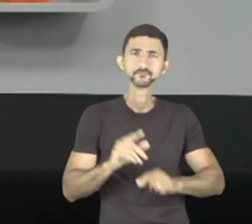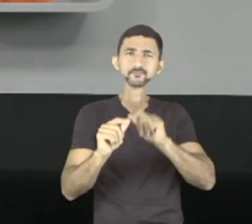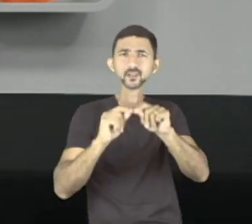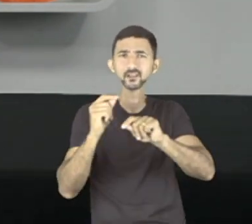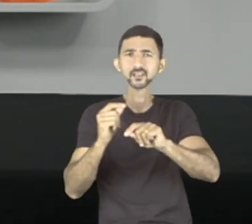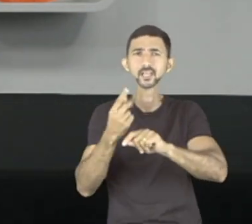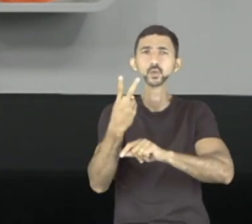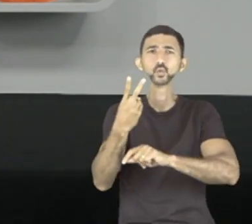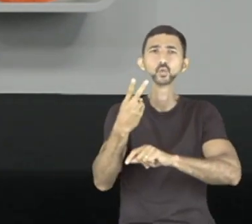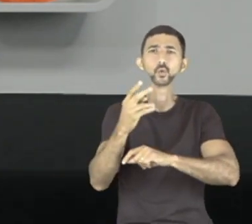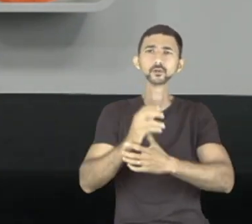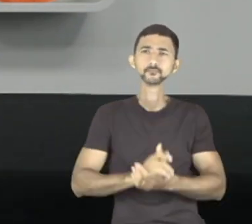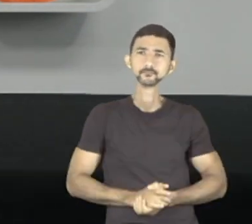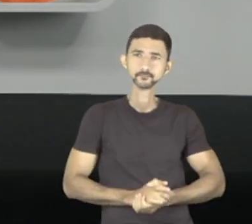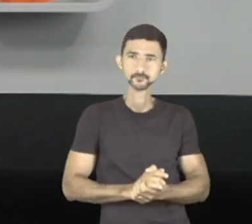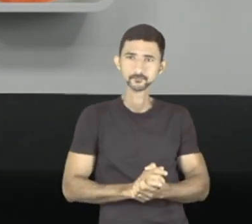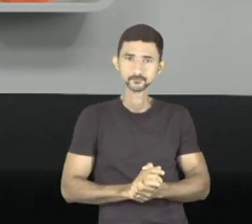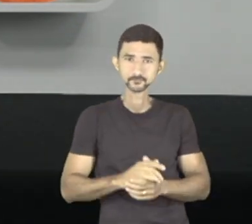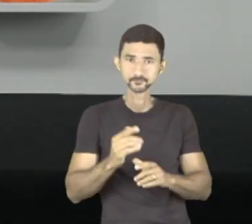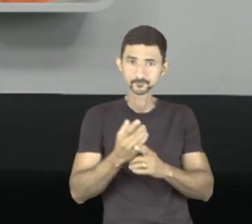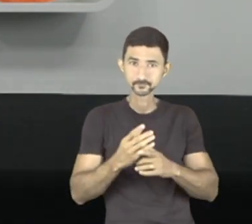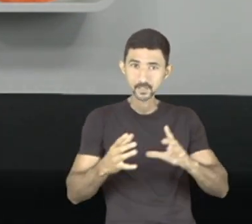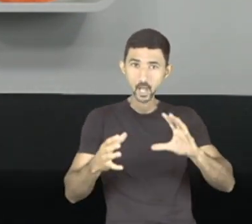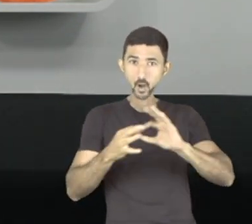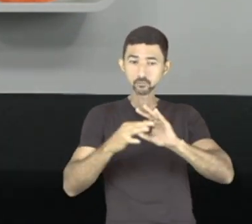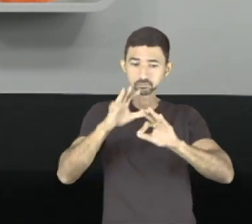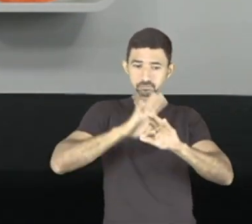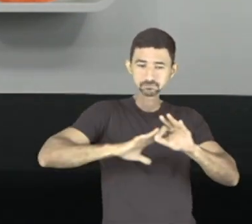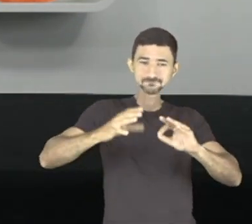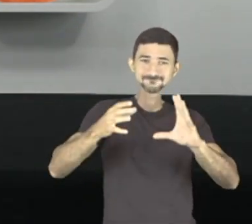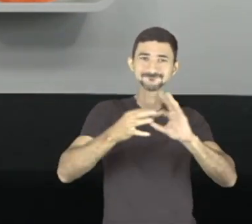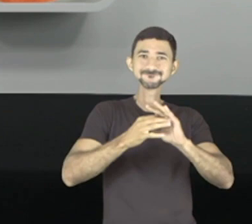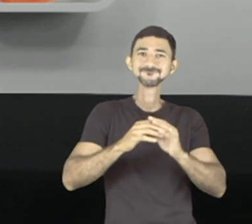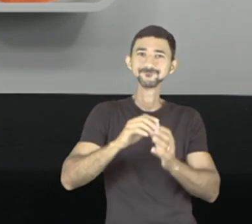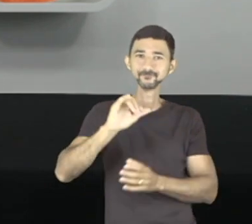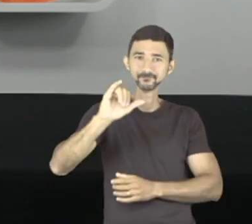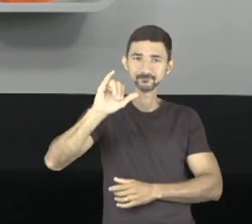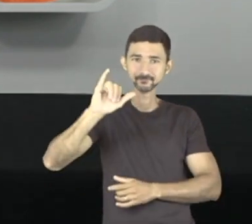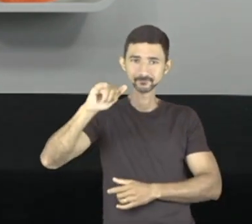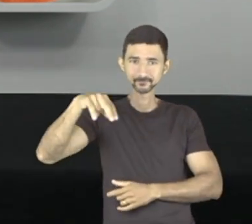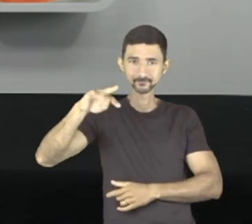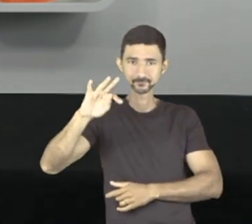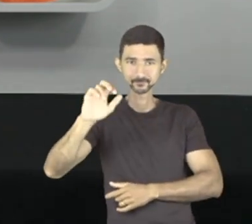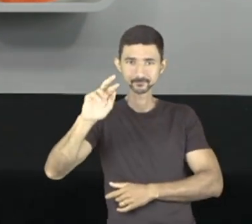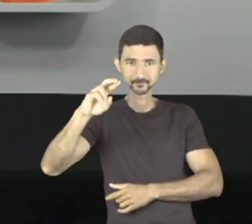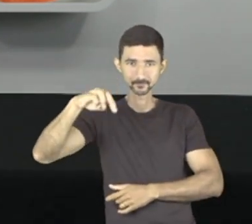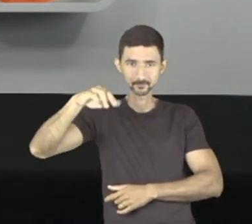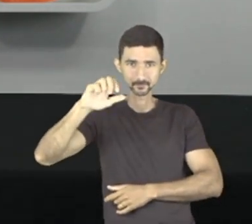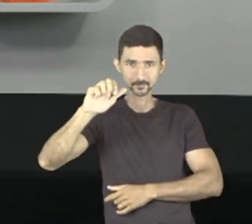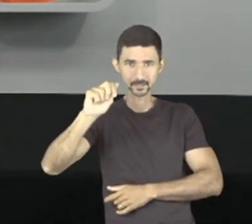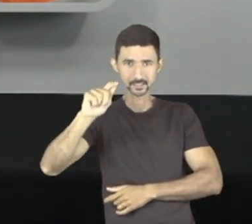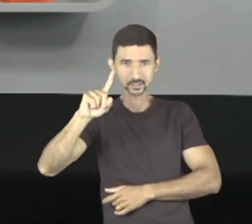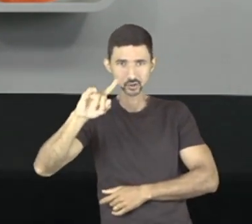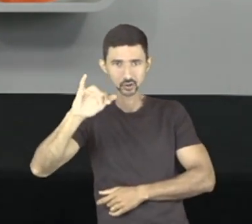de quê? São duas regiões. Região intermediária e região imediata. A